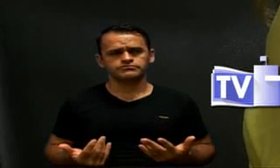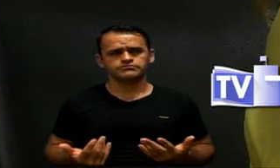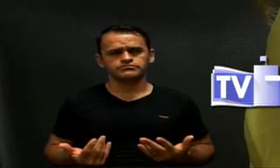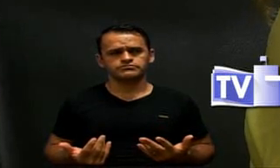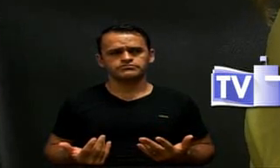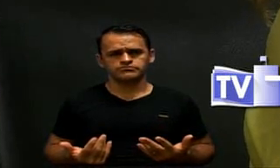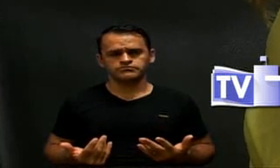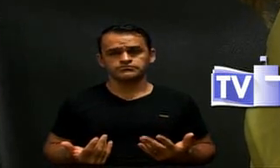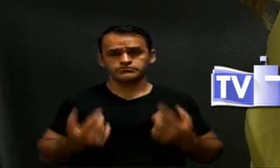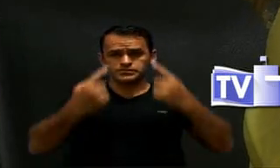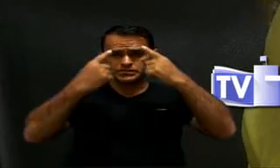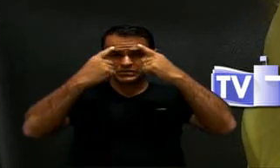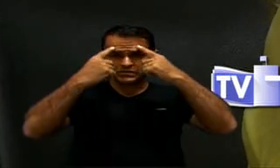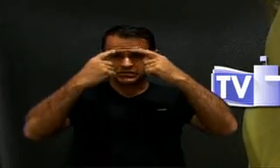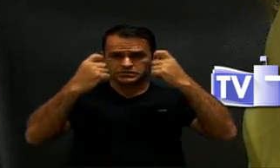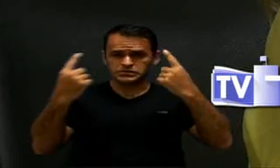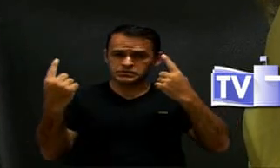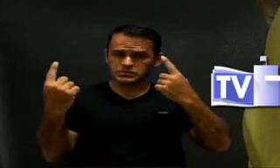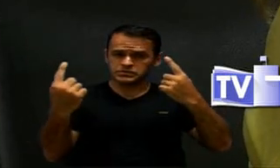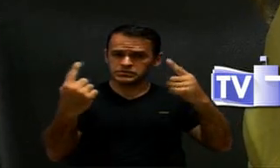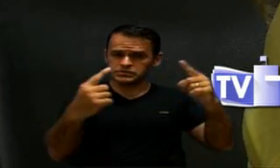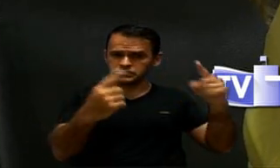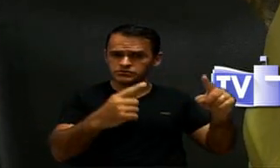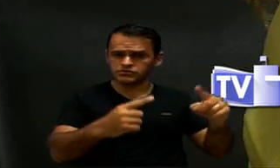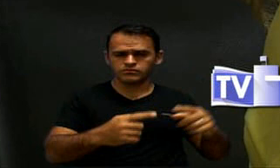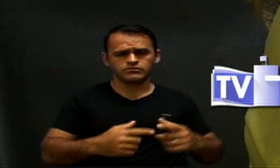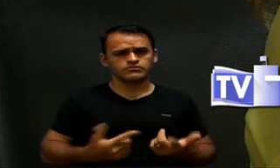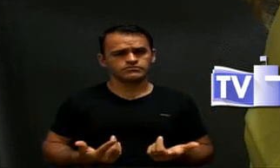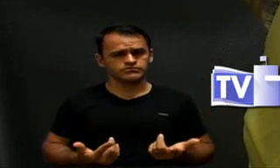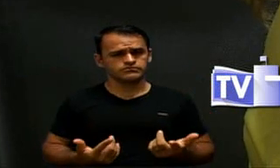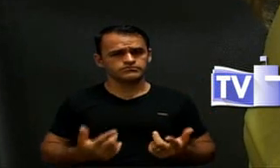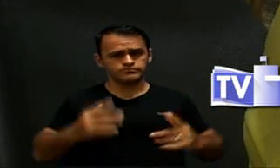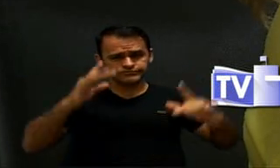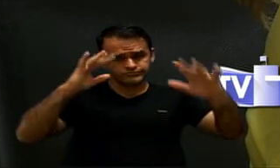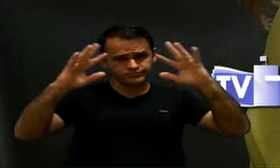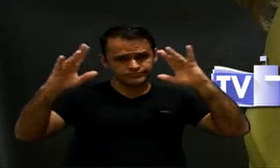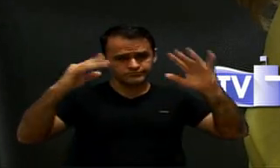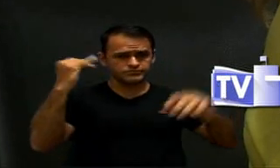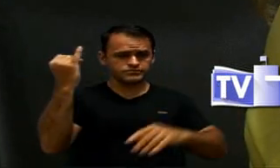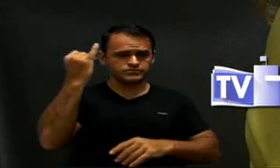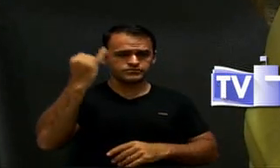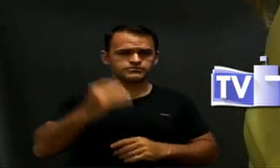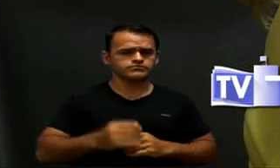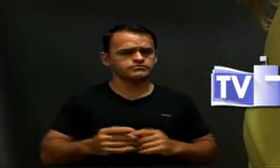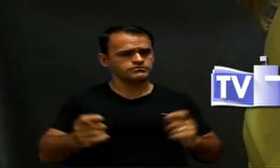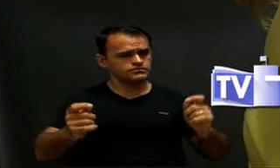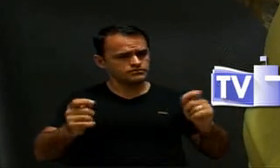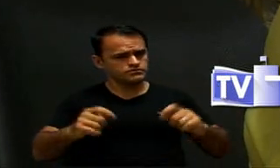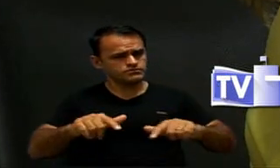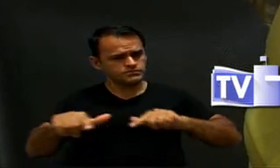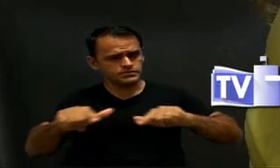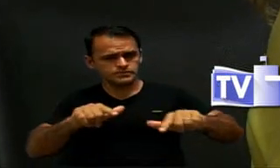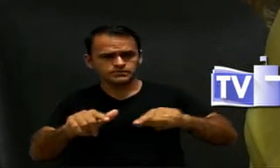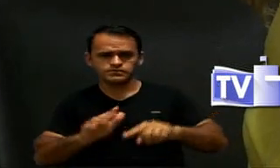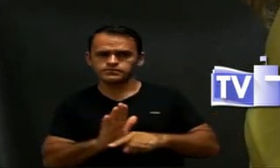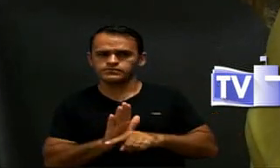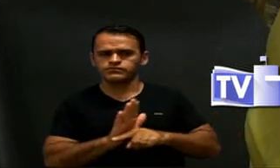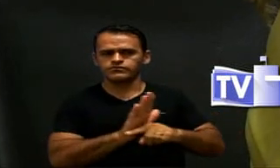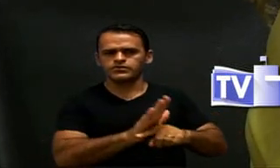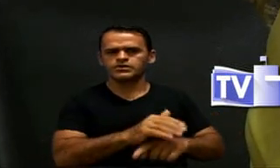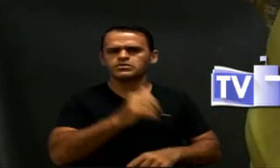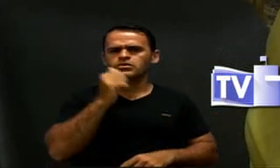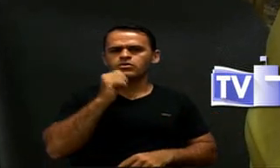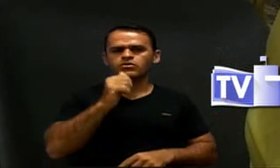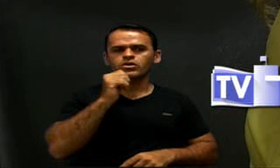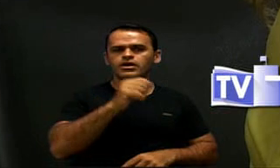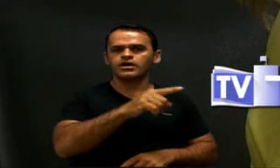da violência é muito importante. E é esse um dos nossos trabalhos, que a mulher ela reconheça a